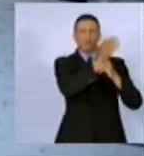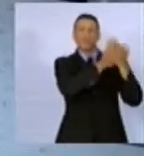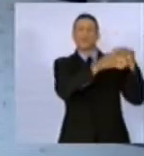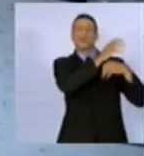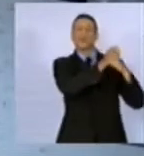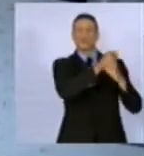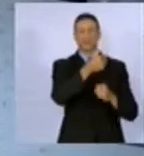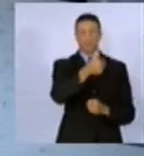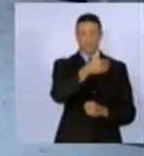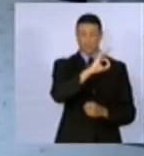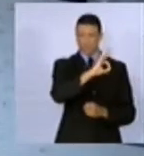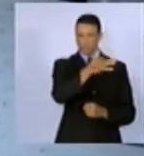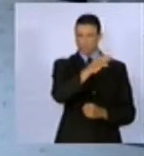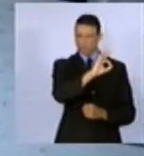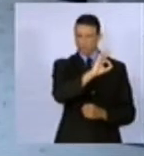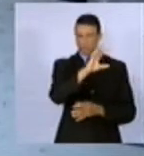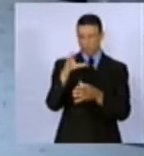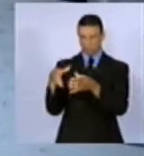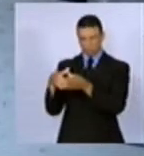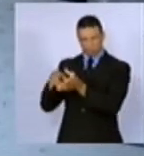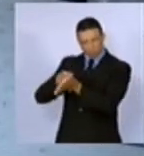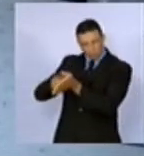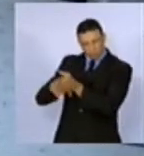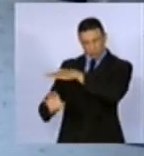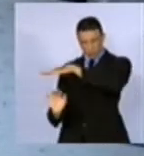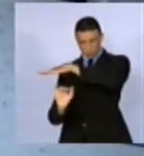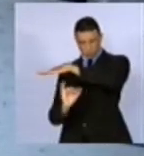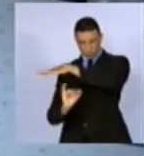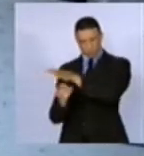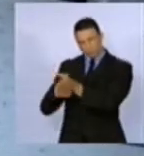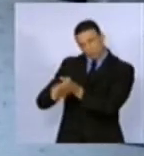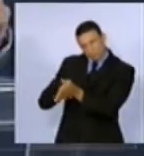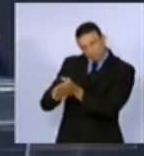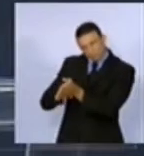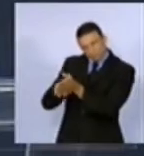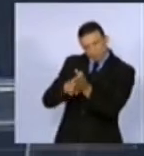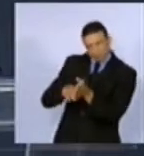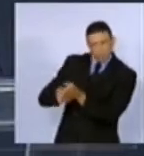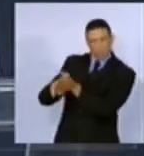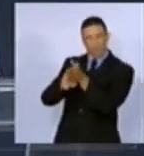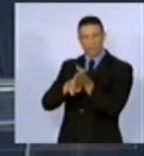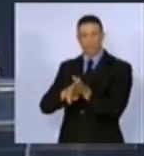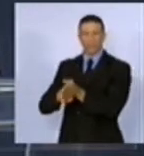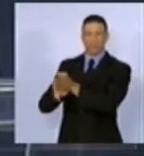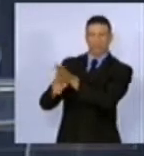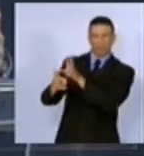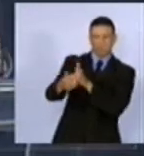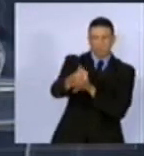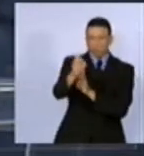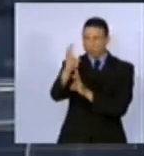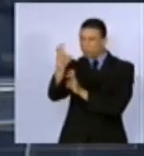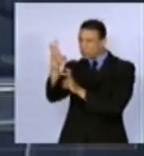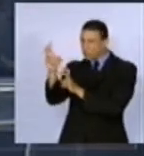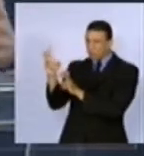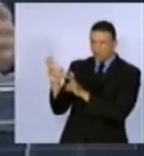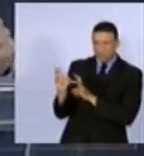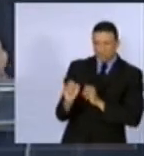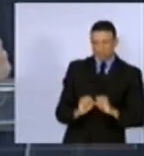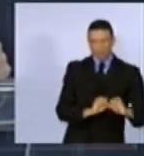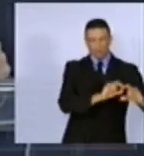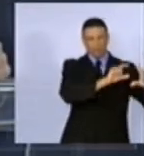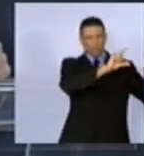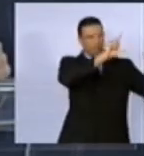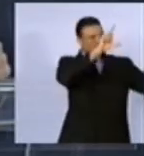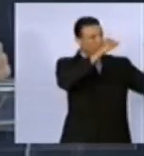atrás no estudo de Pesquisas espaciais para monitorar toda essa essa dinâmica e esse